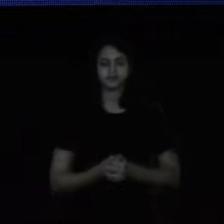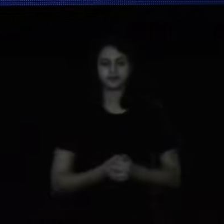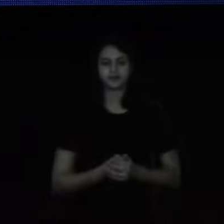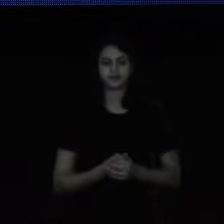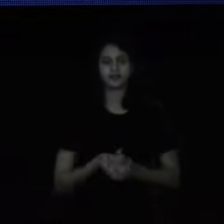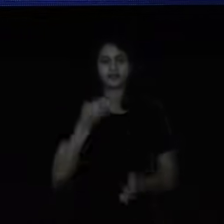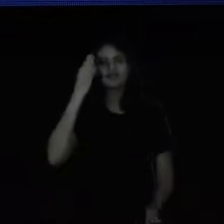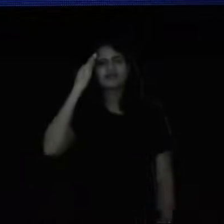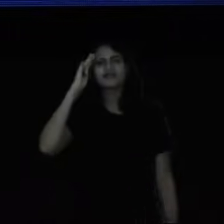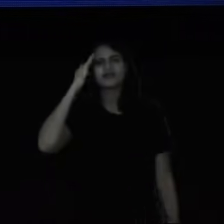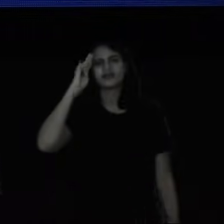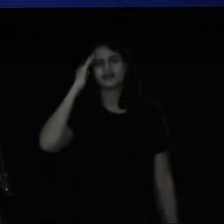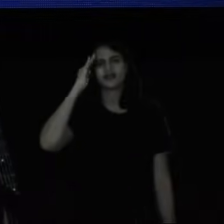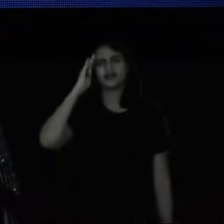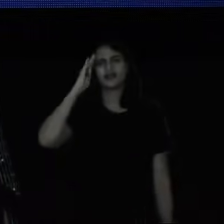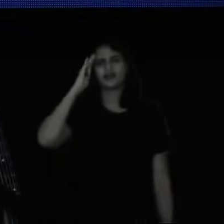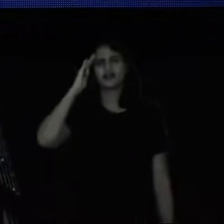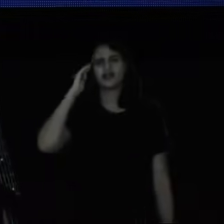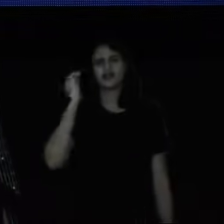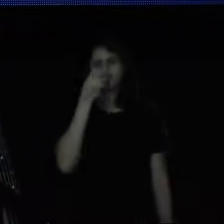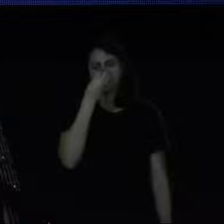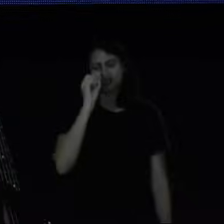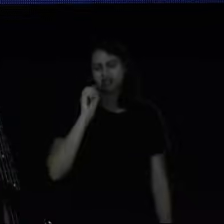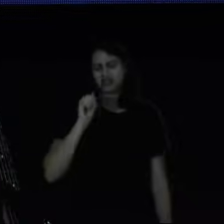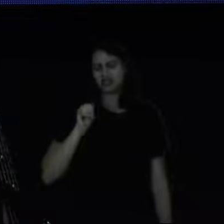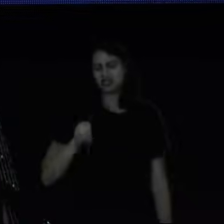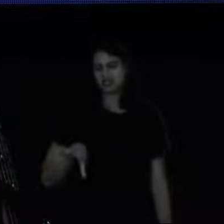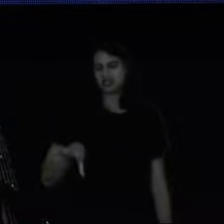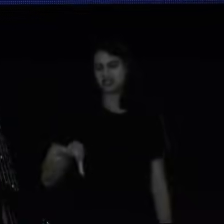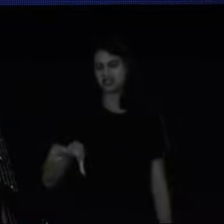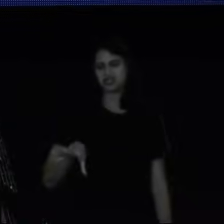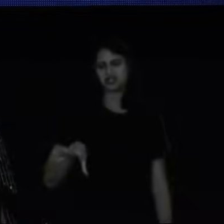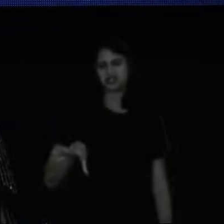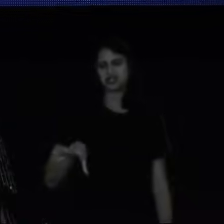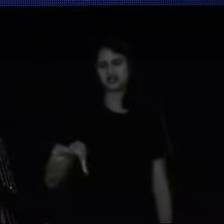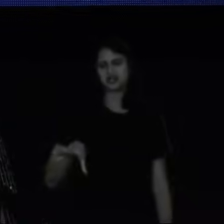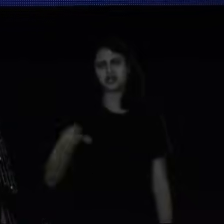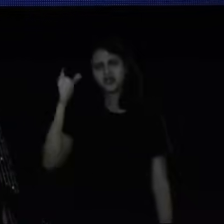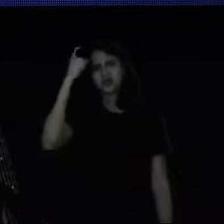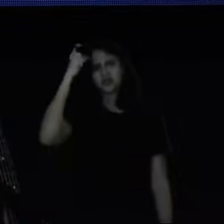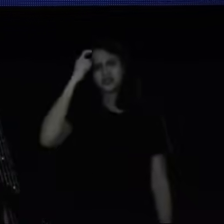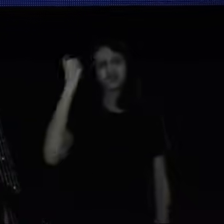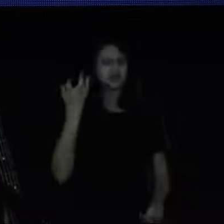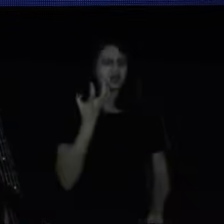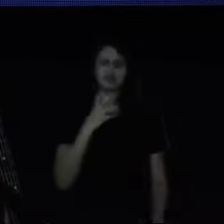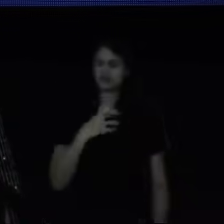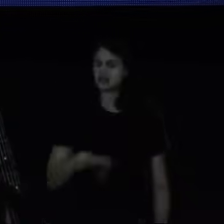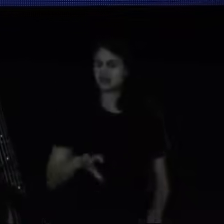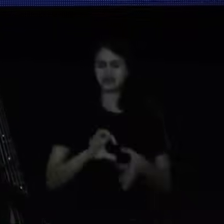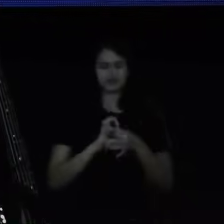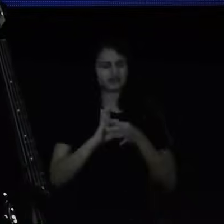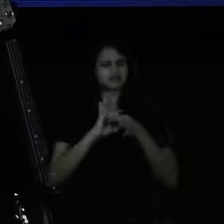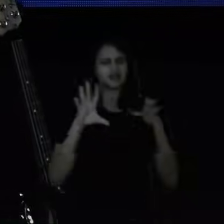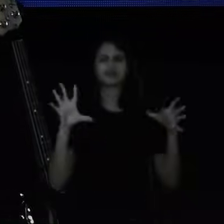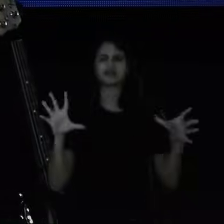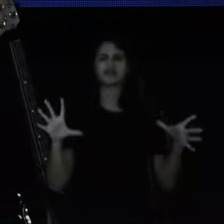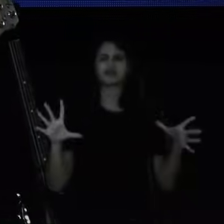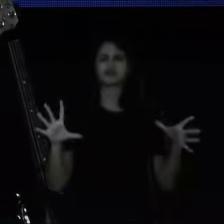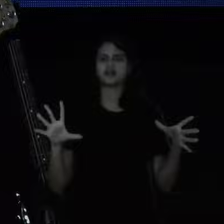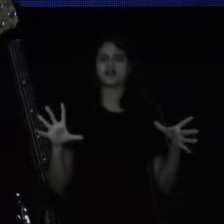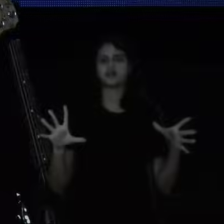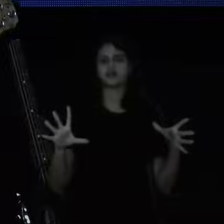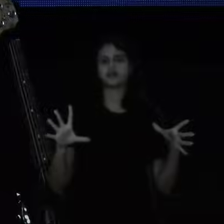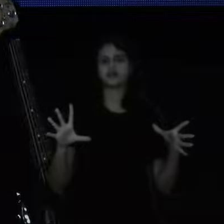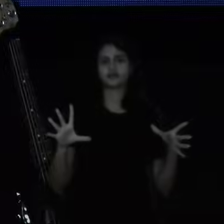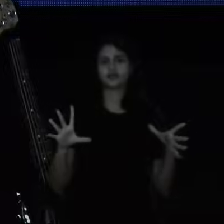Entenda que o espírito de rejeição, o diabo não quer que você se liberte, e não quer que você liberte o outro. Mas quando